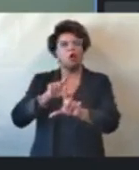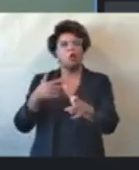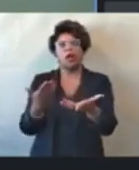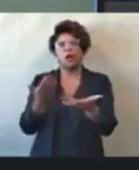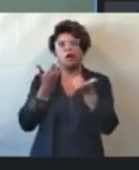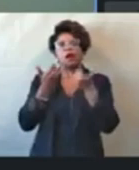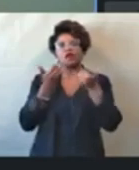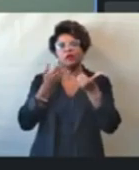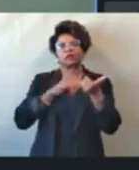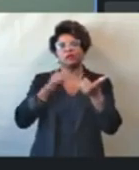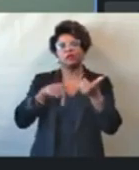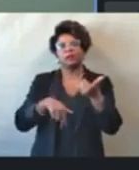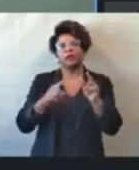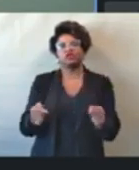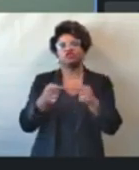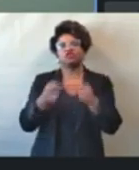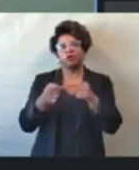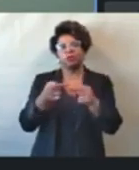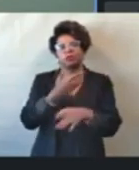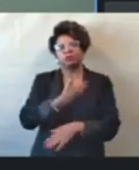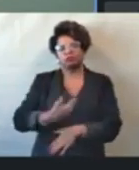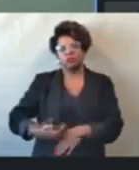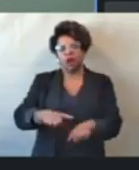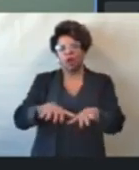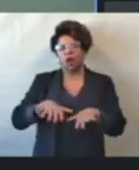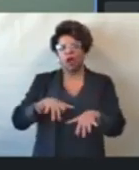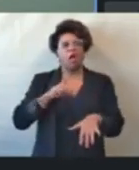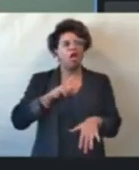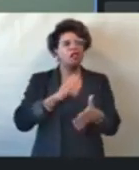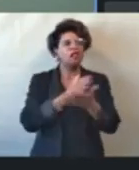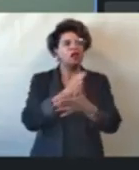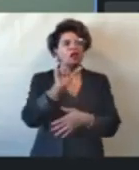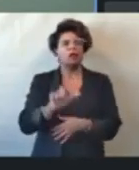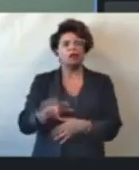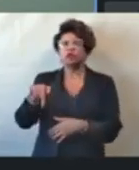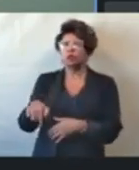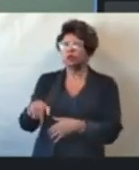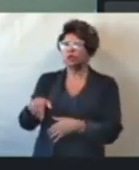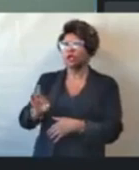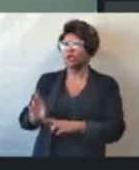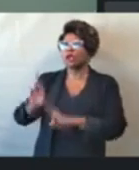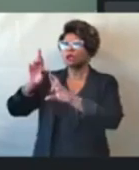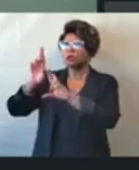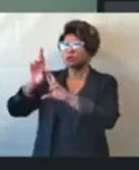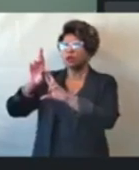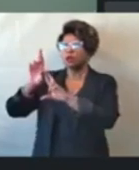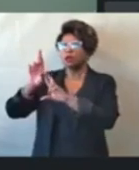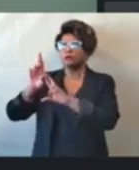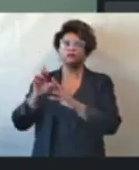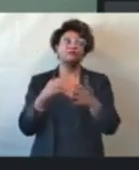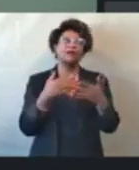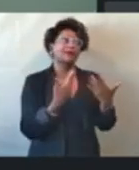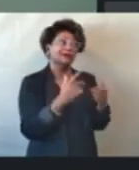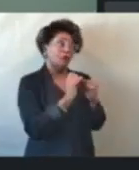para essa audiência. E aí, queria ver se tem alguém da SMTU Eu estou na fazendo audiência. perguntas tópico, que são perguntas